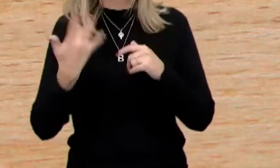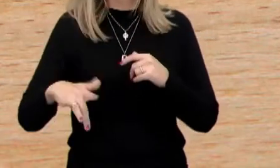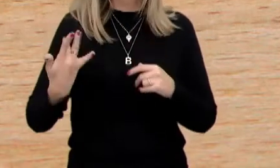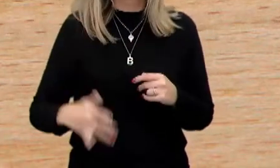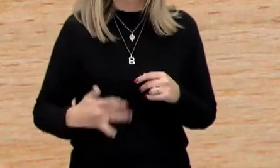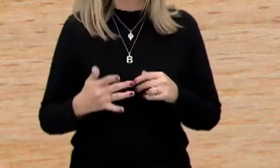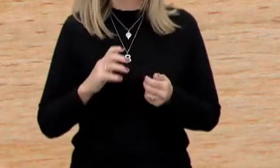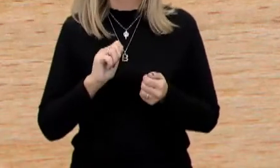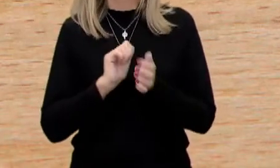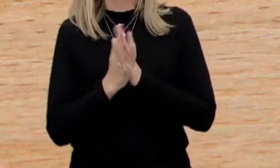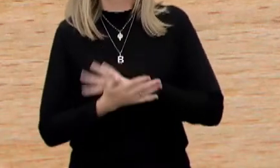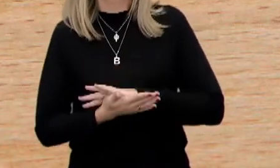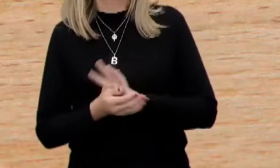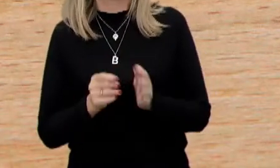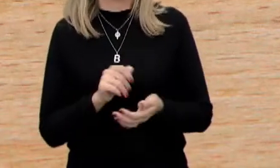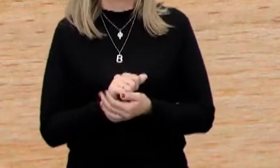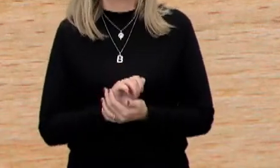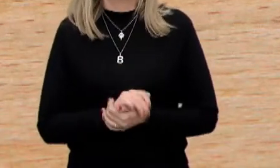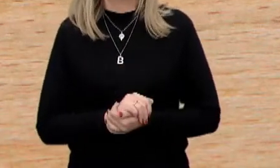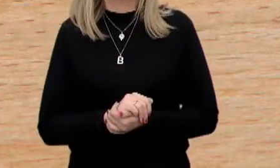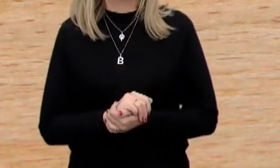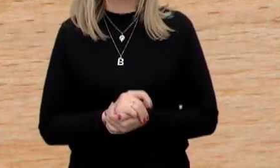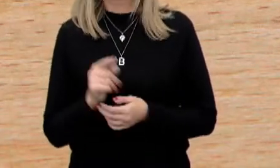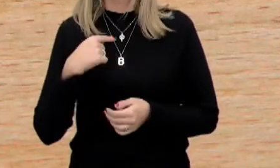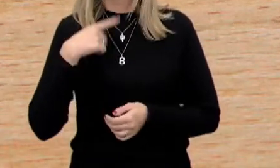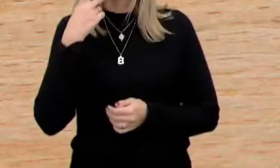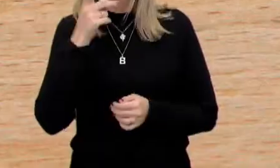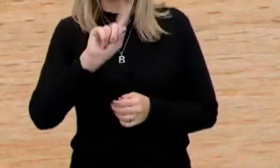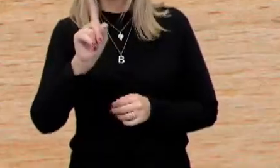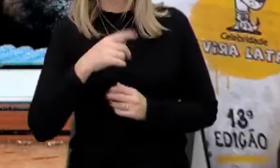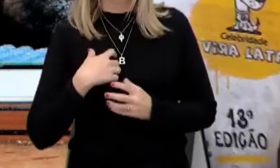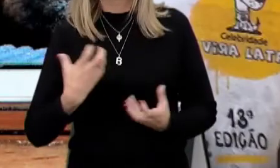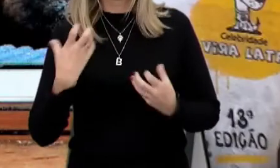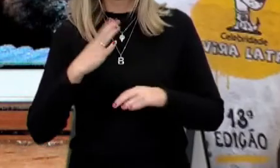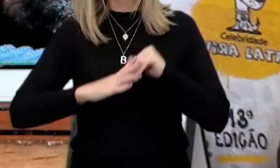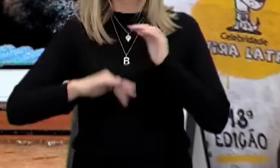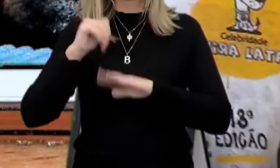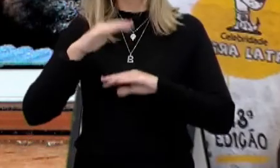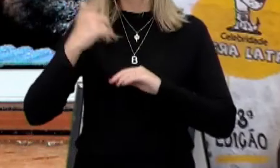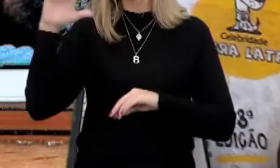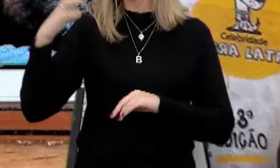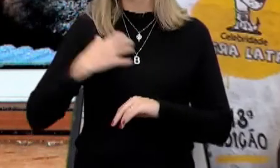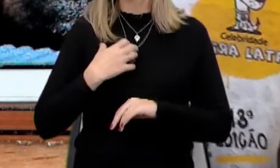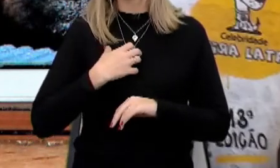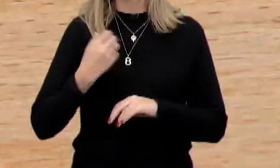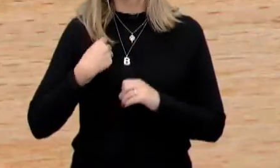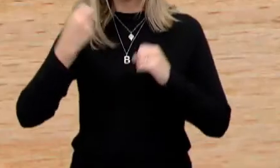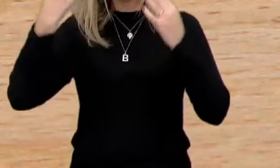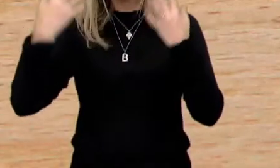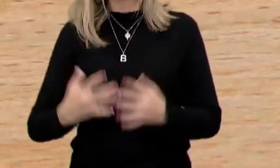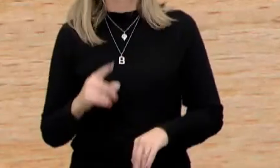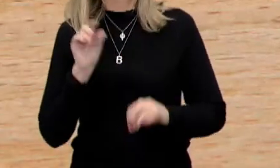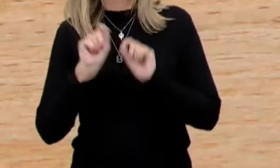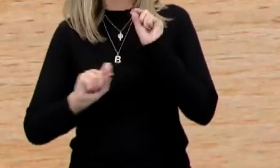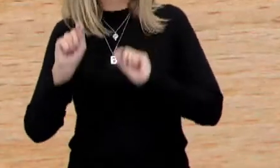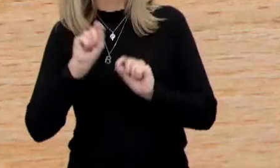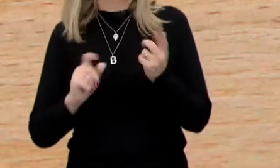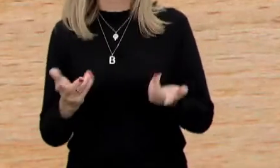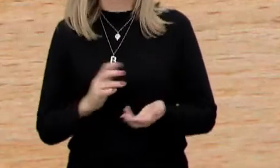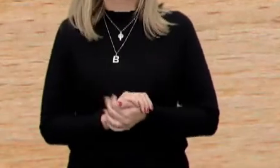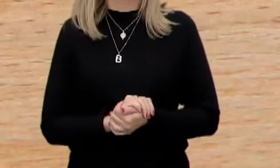Amputado, mas eu sempre falo, não, eu quero construir de outro jeito, né? E eu explico os motivos. Então,